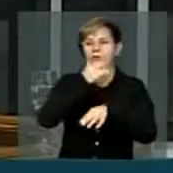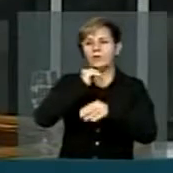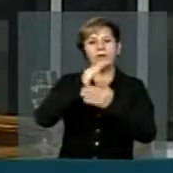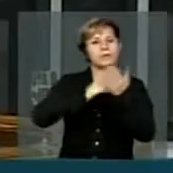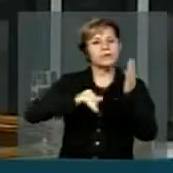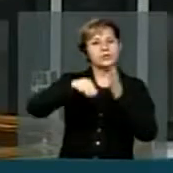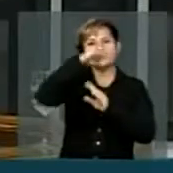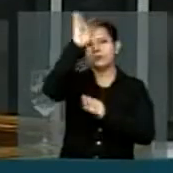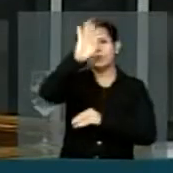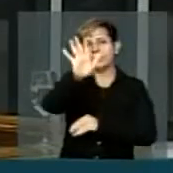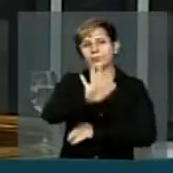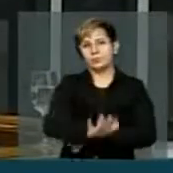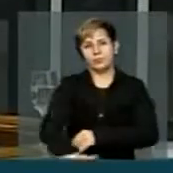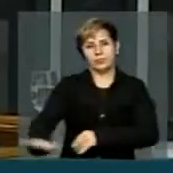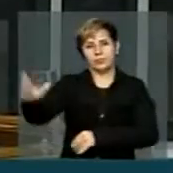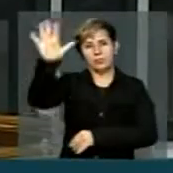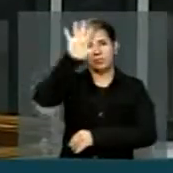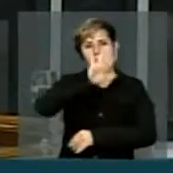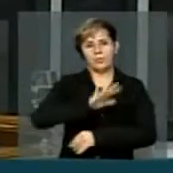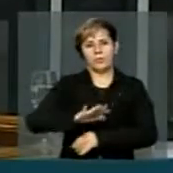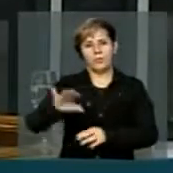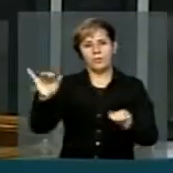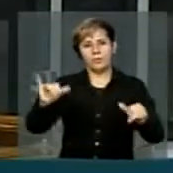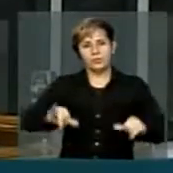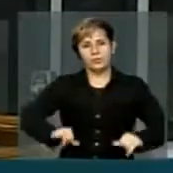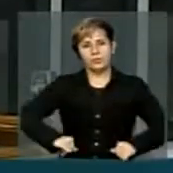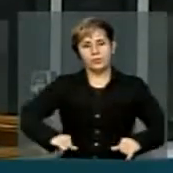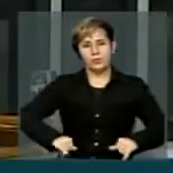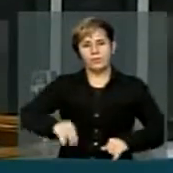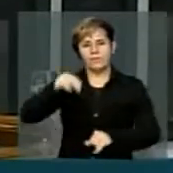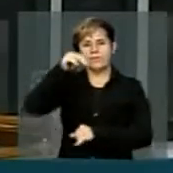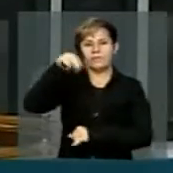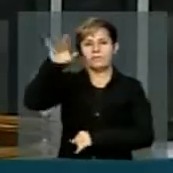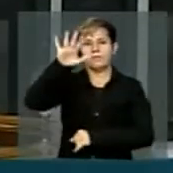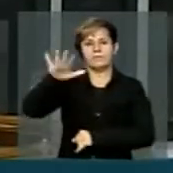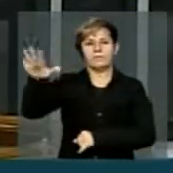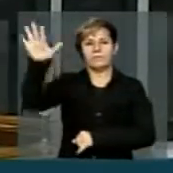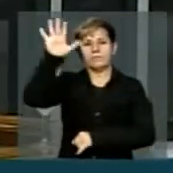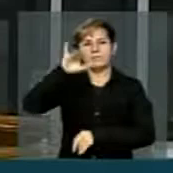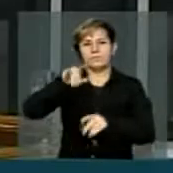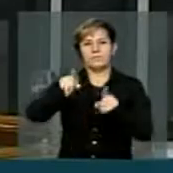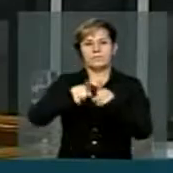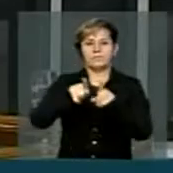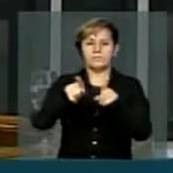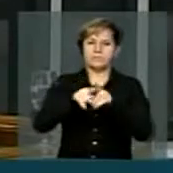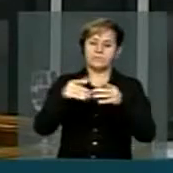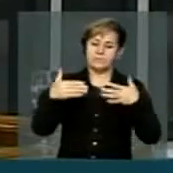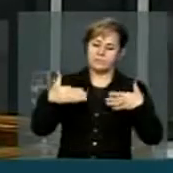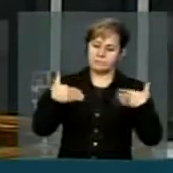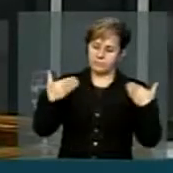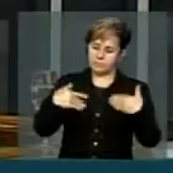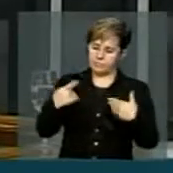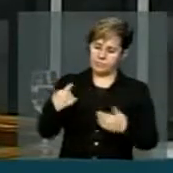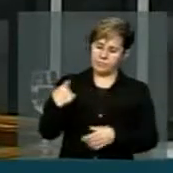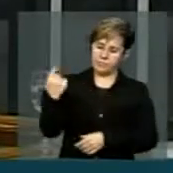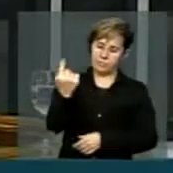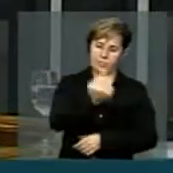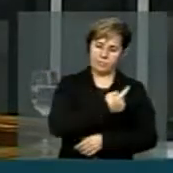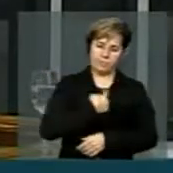seu reclame, né, do sofrimento nordestino e das alegrias nossas enquanto